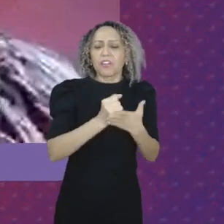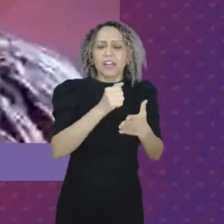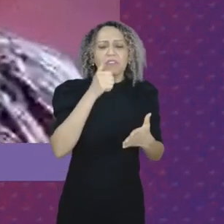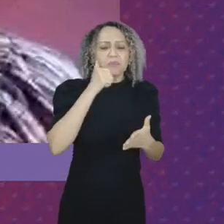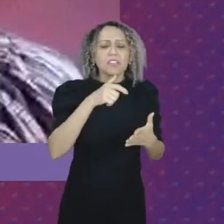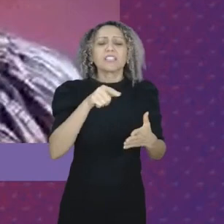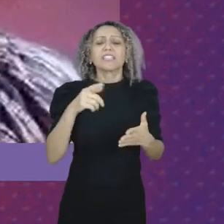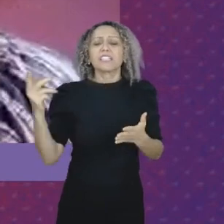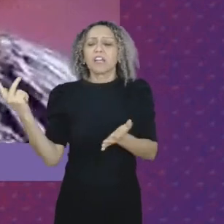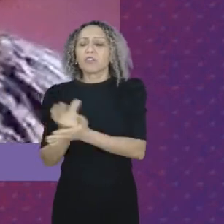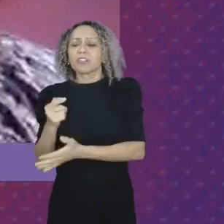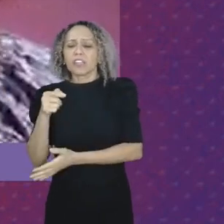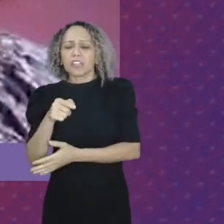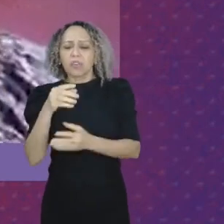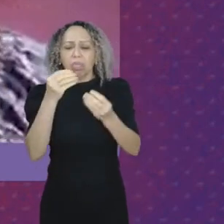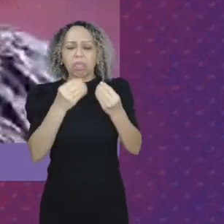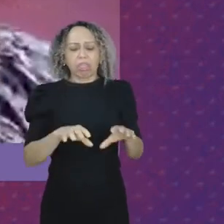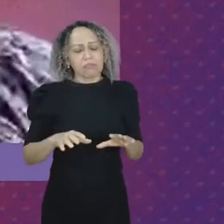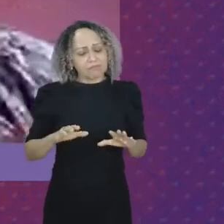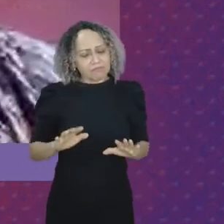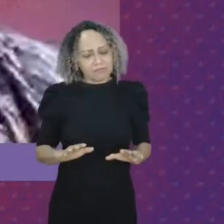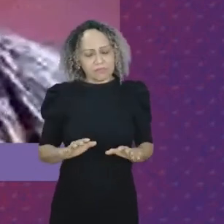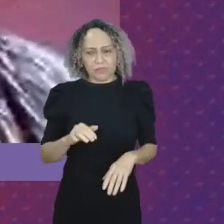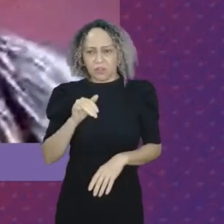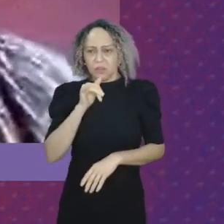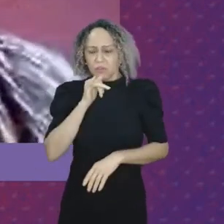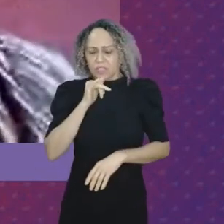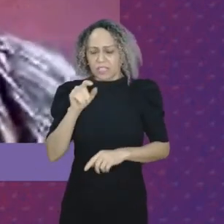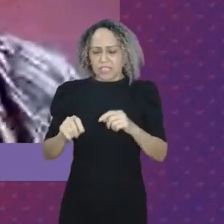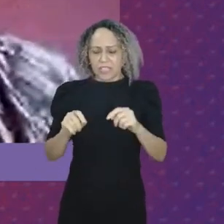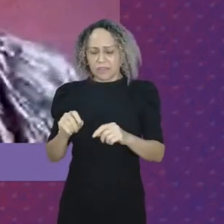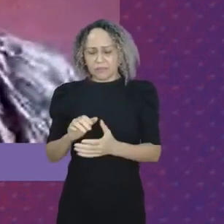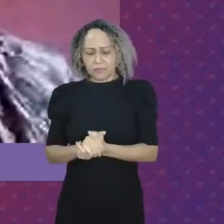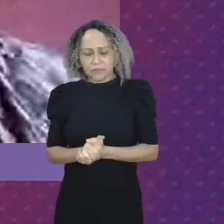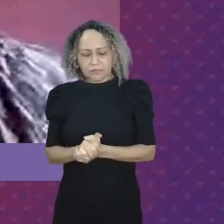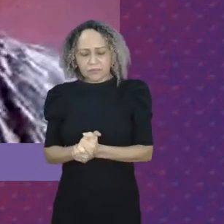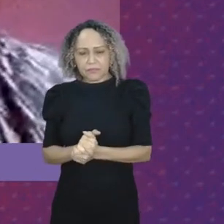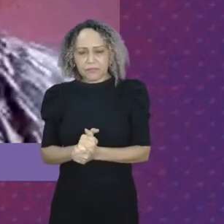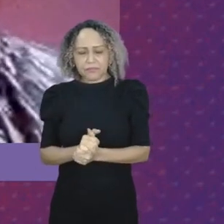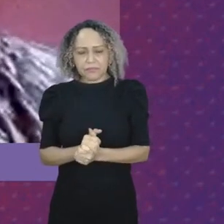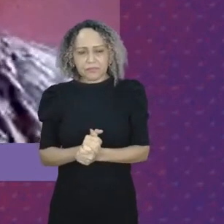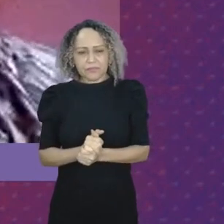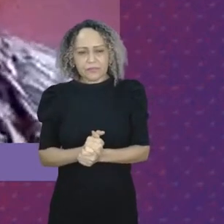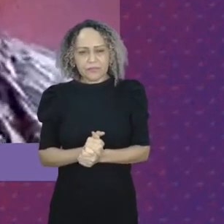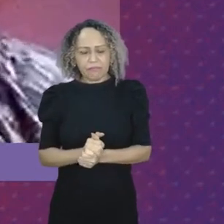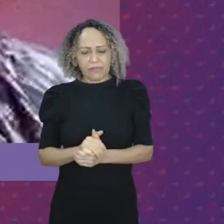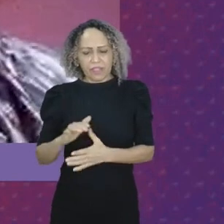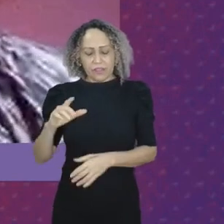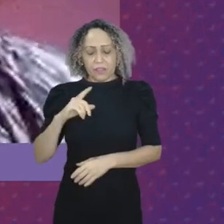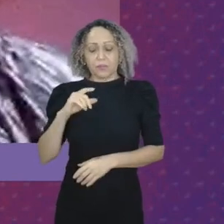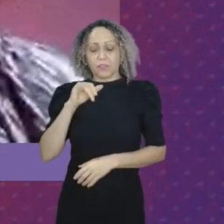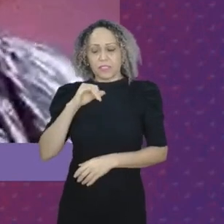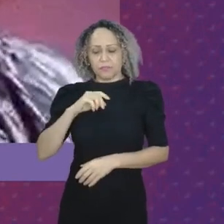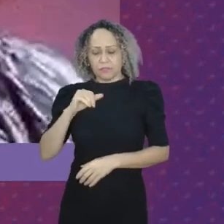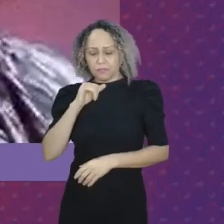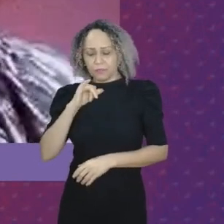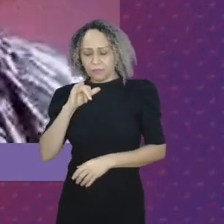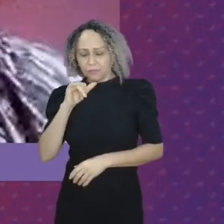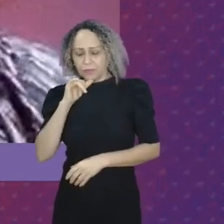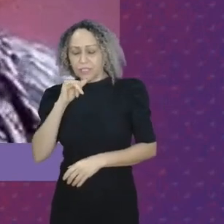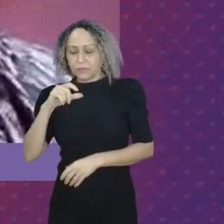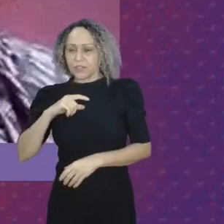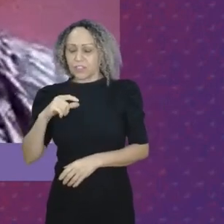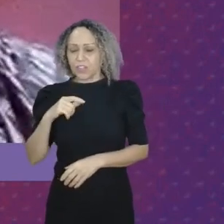não acabou, e ele não acabou, inclusive, por pressão das mulheres do movimento social, para que não acabassem. Elas foram, a gente viu uma série